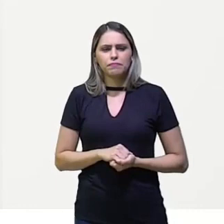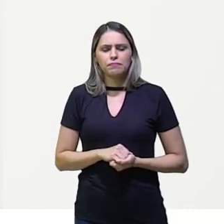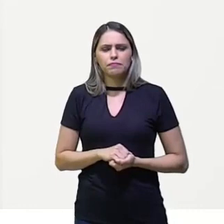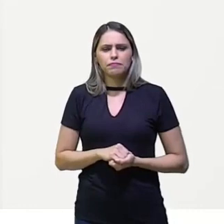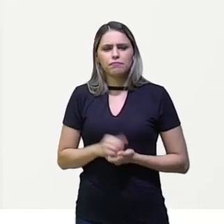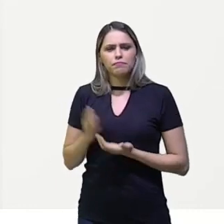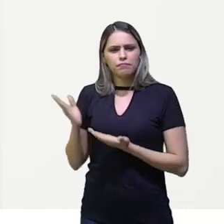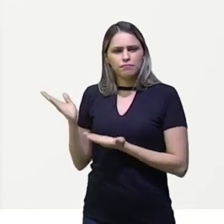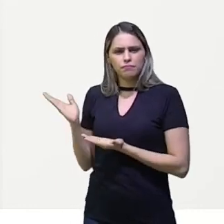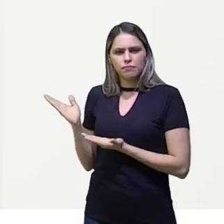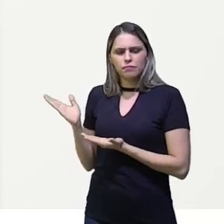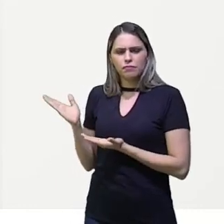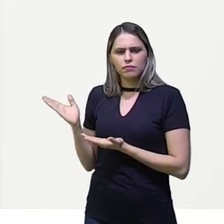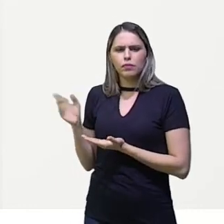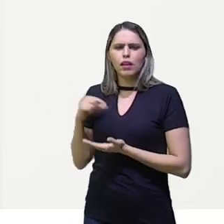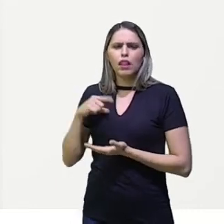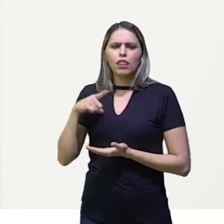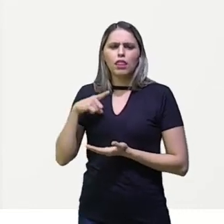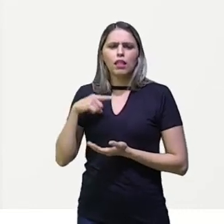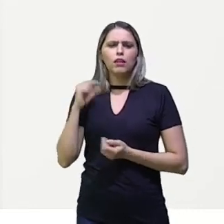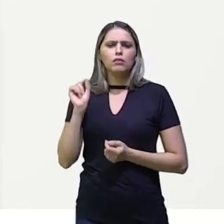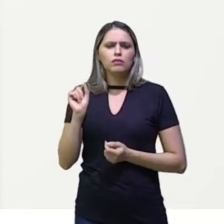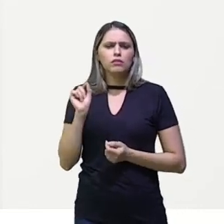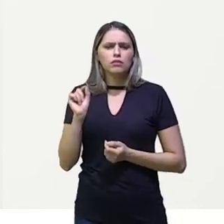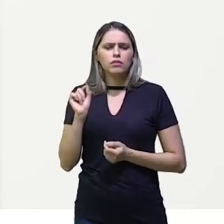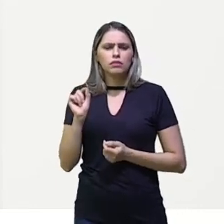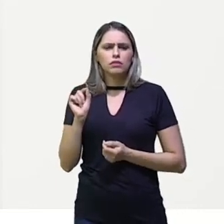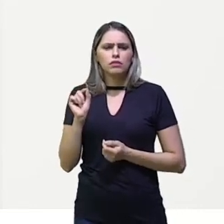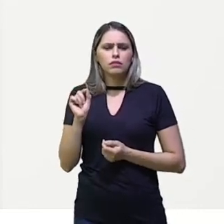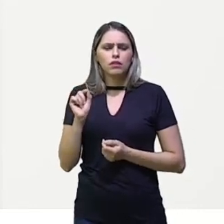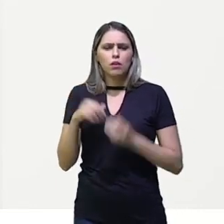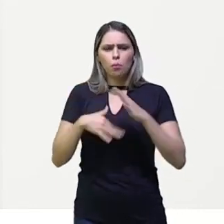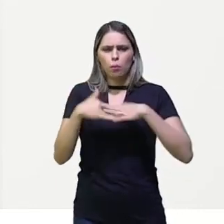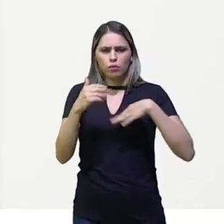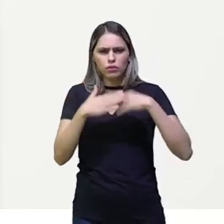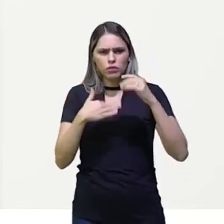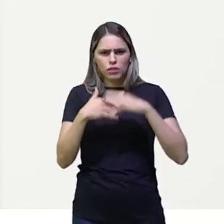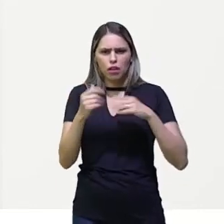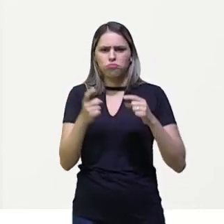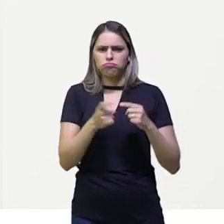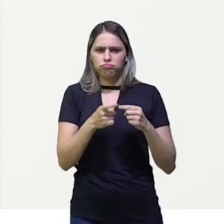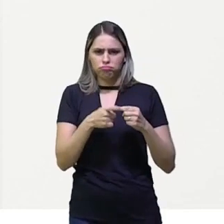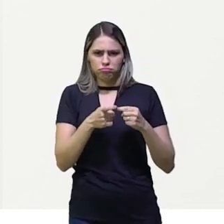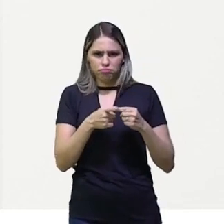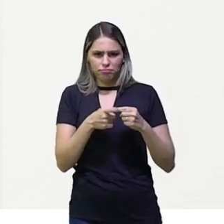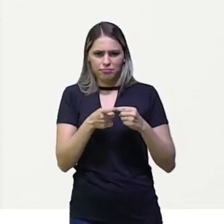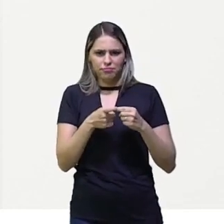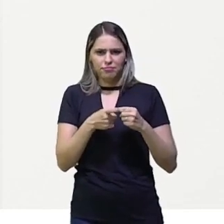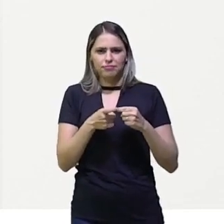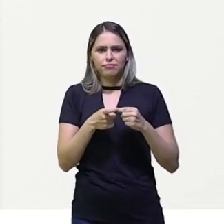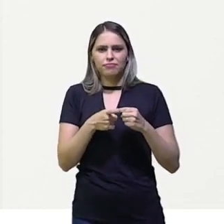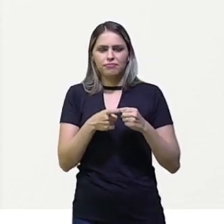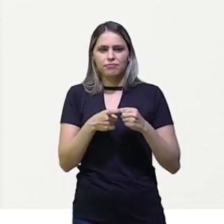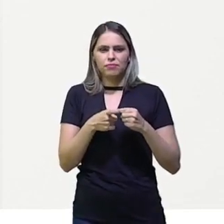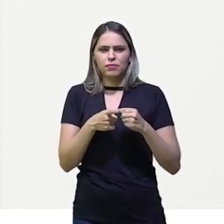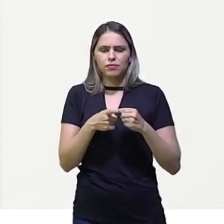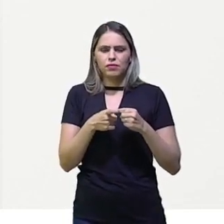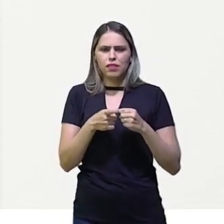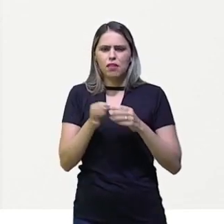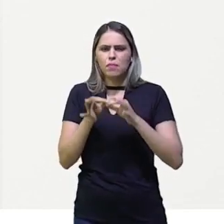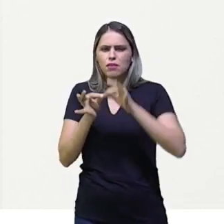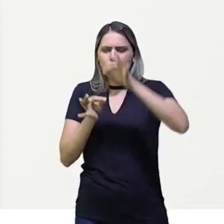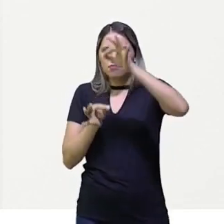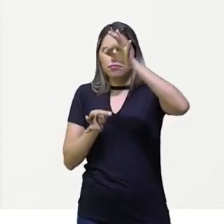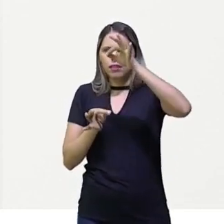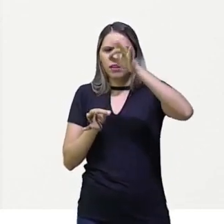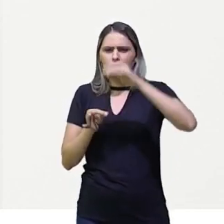Aqui nós temos o profissional da medicina medindo a